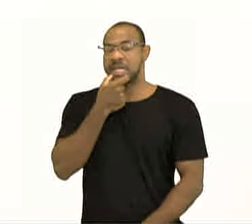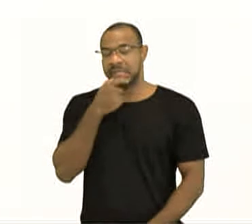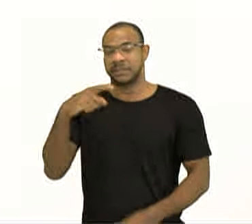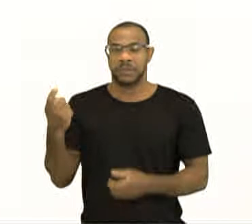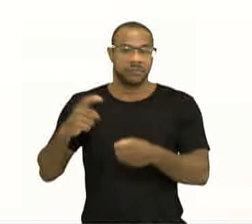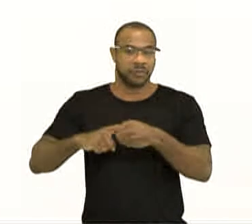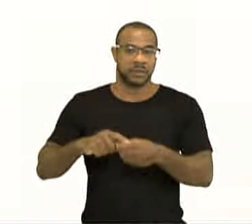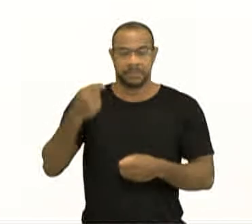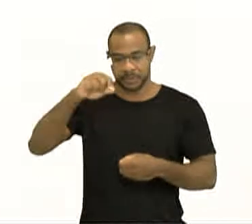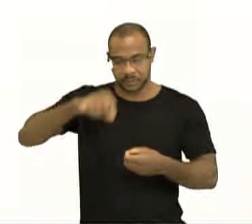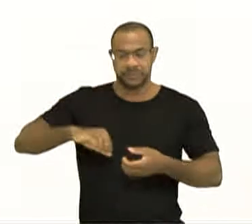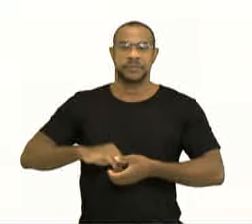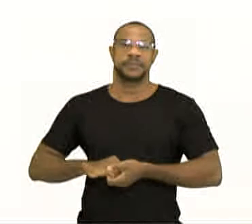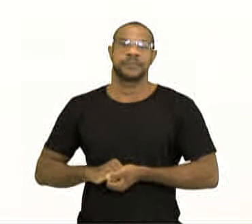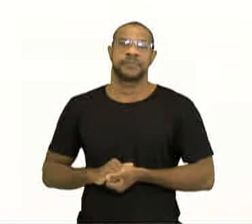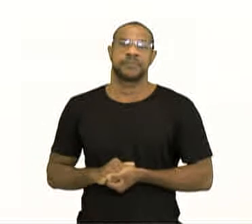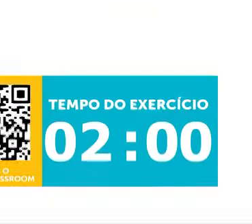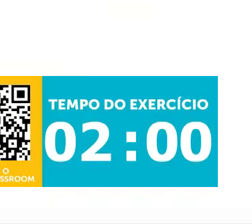corrigir.